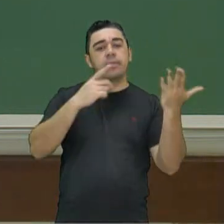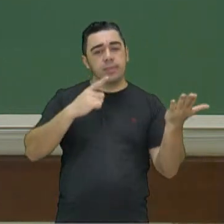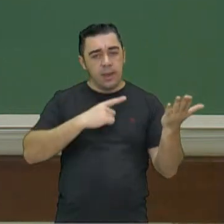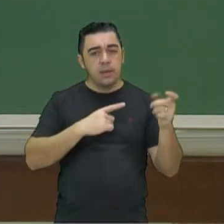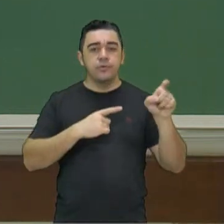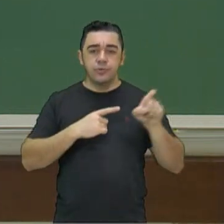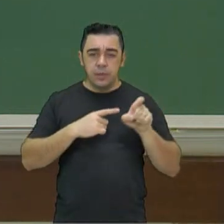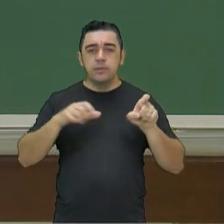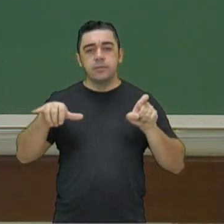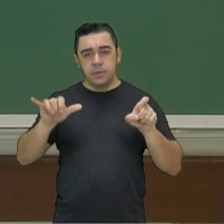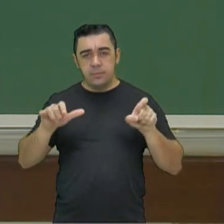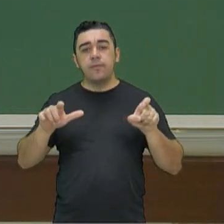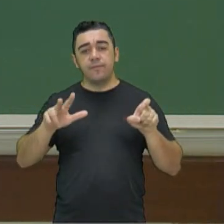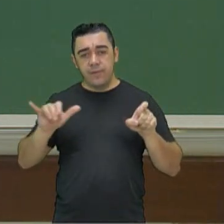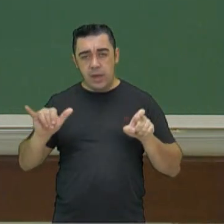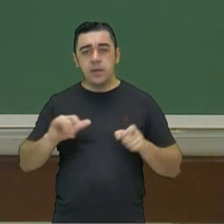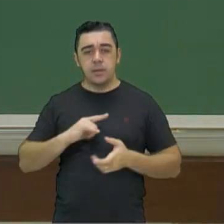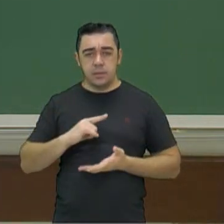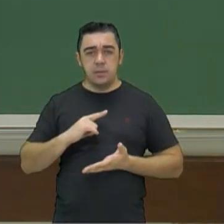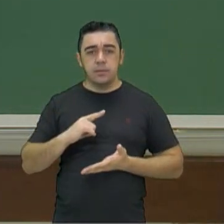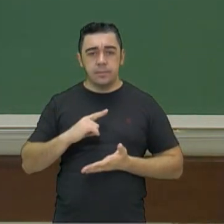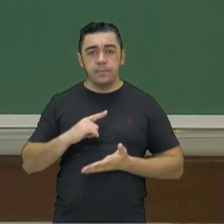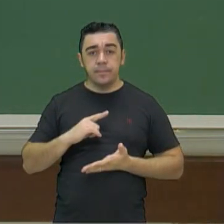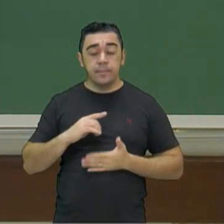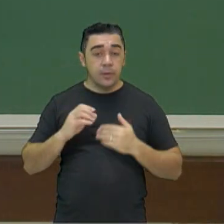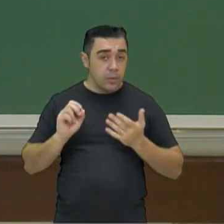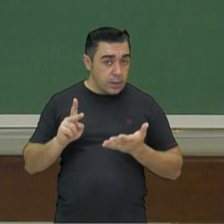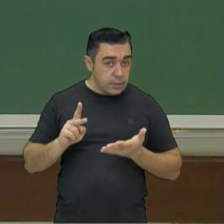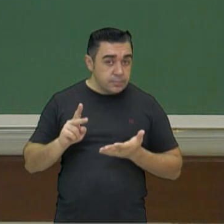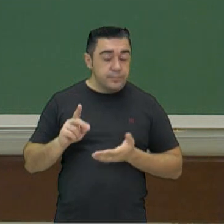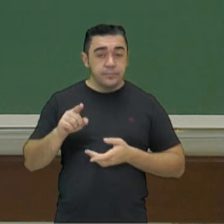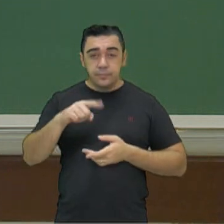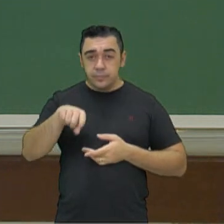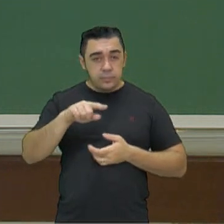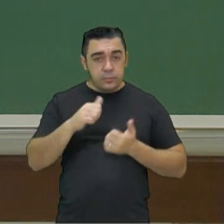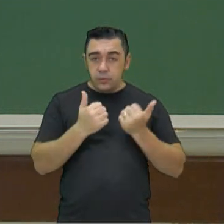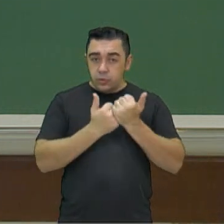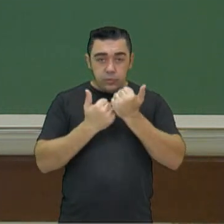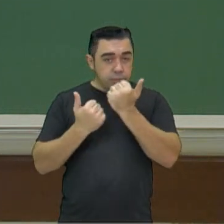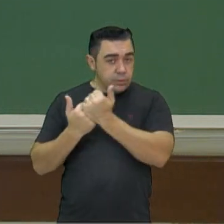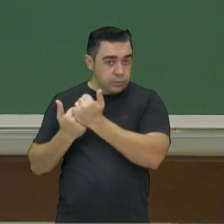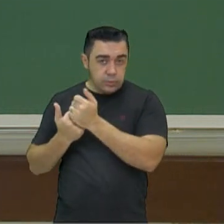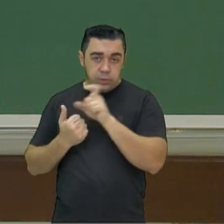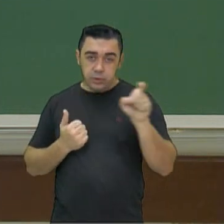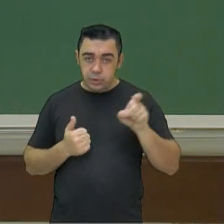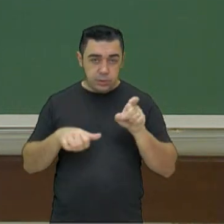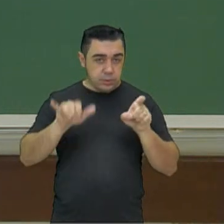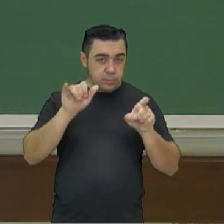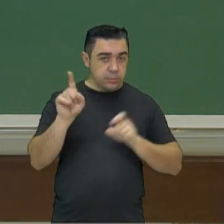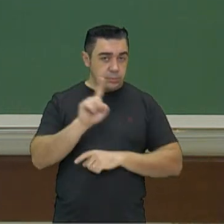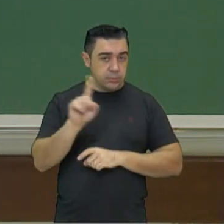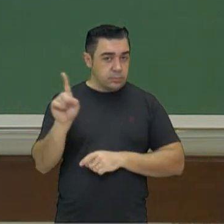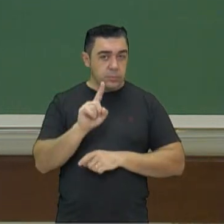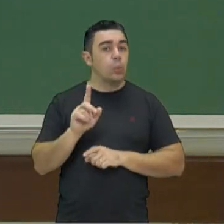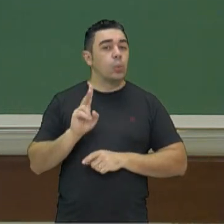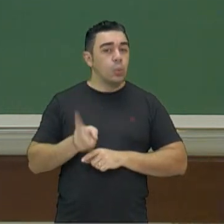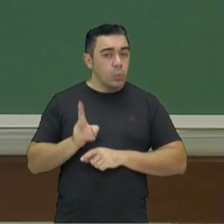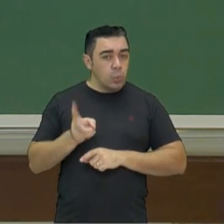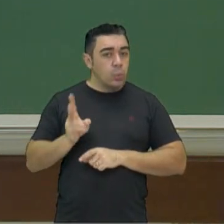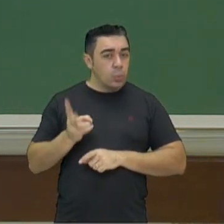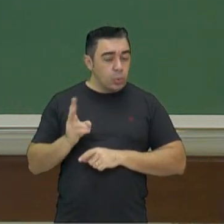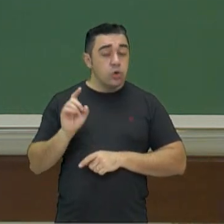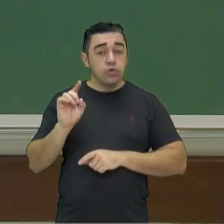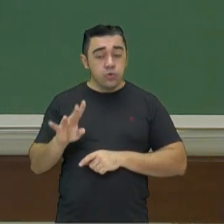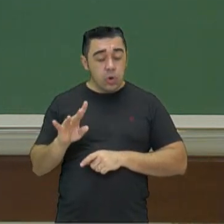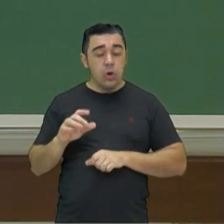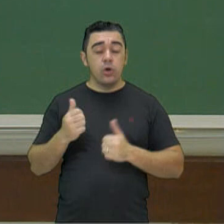ter x e y na equação. Okay? Então, não procurem substituir os valores de x e y, tá? Vocês vão